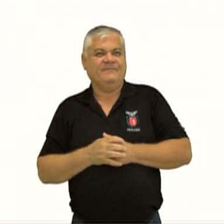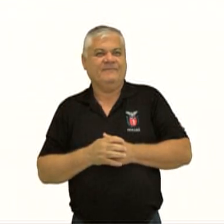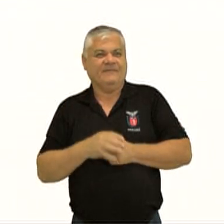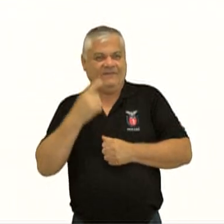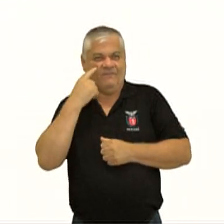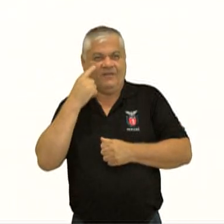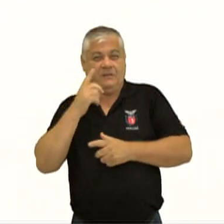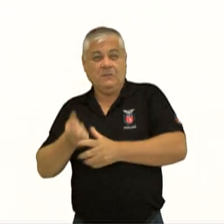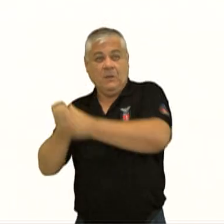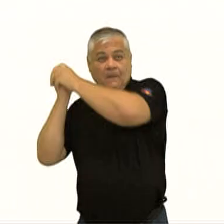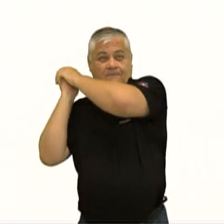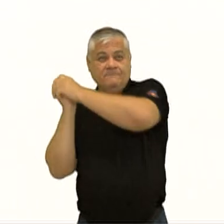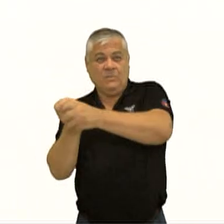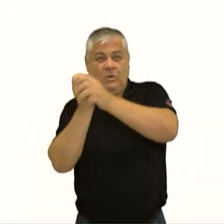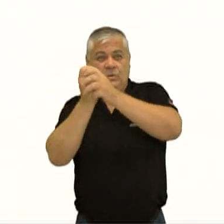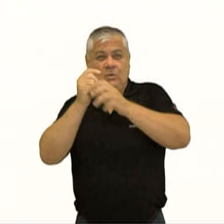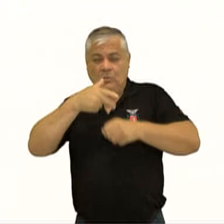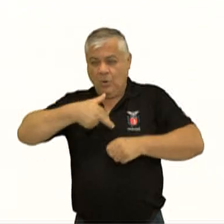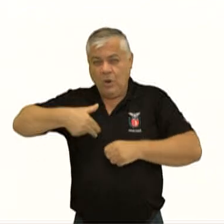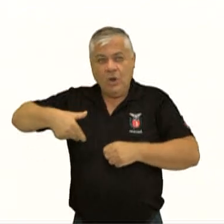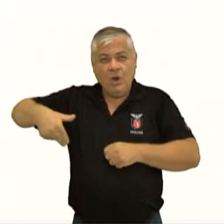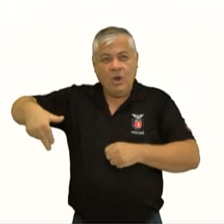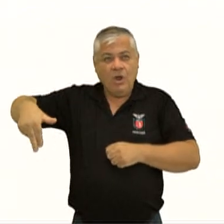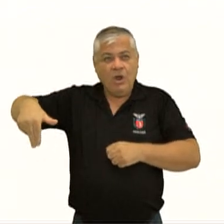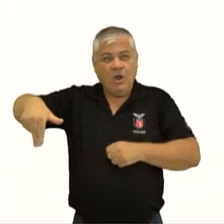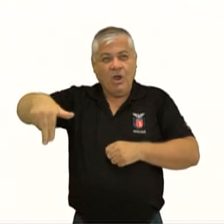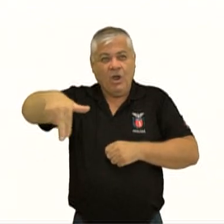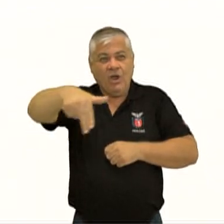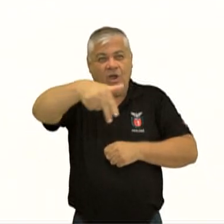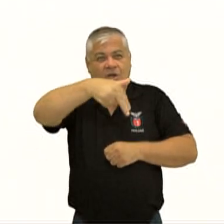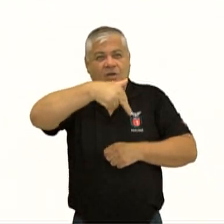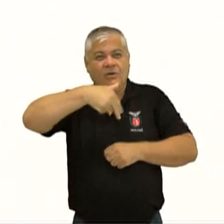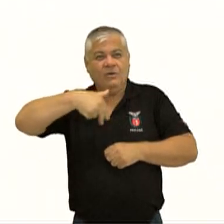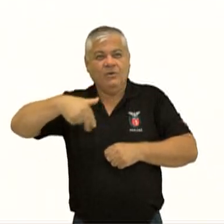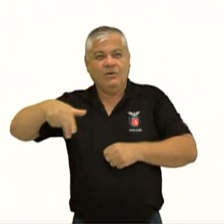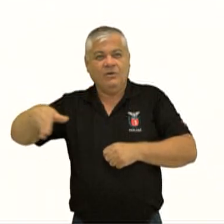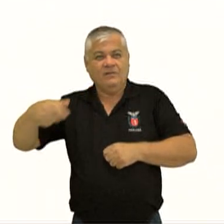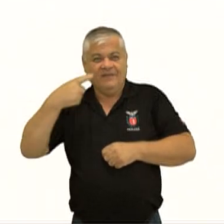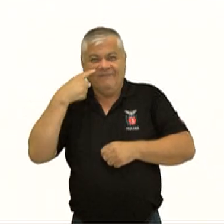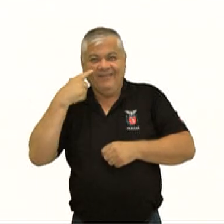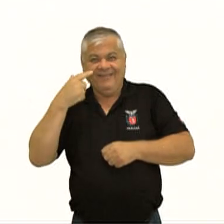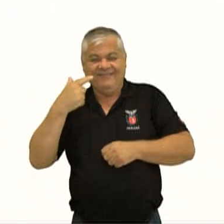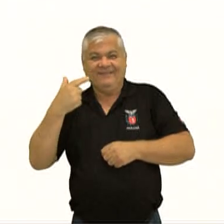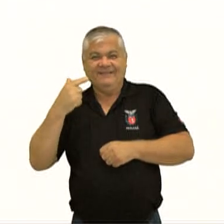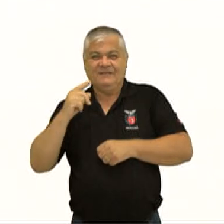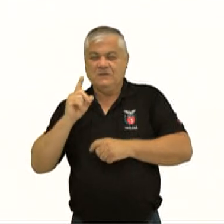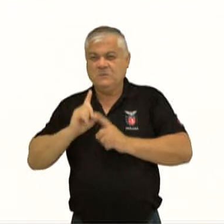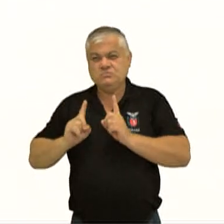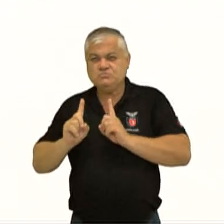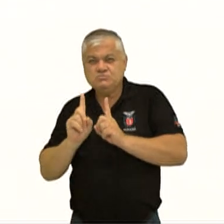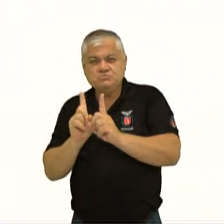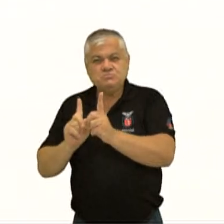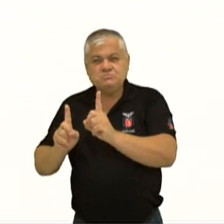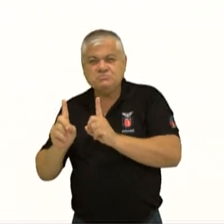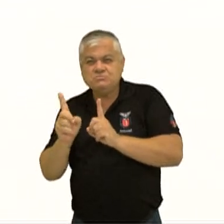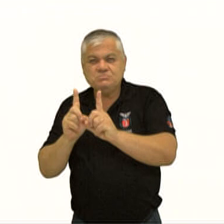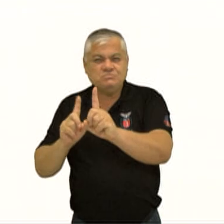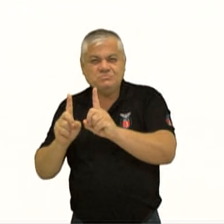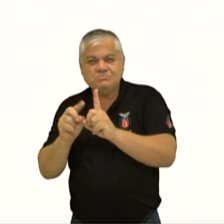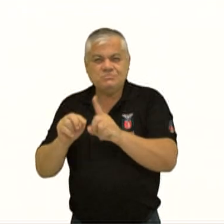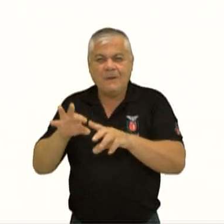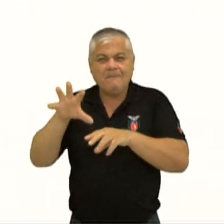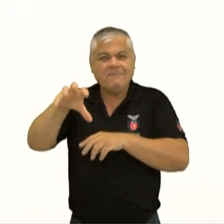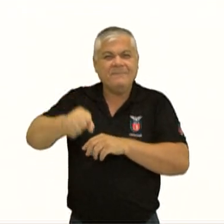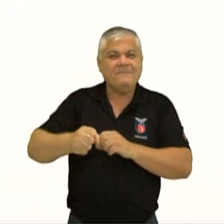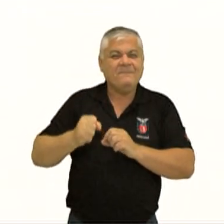Olha lá, ele rebateu mais próximo, mas o atleta foi... os atletas de defesa indo lá buscar a bola, ó, para tentar